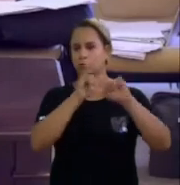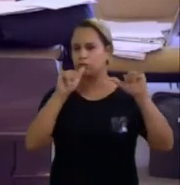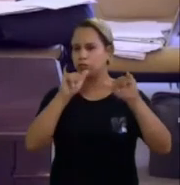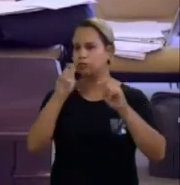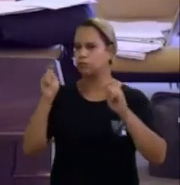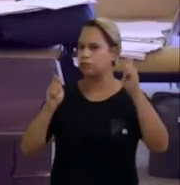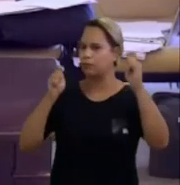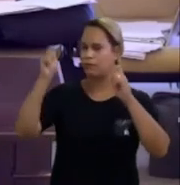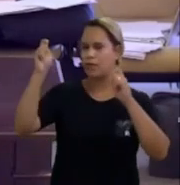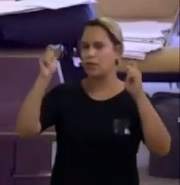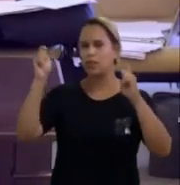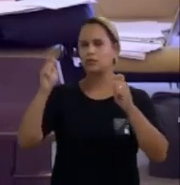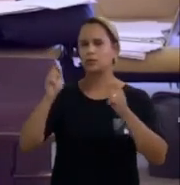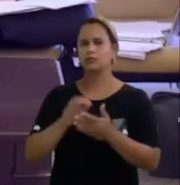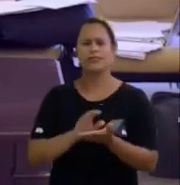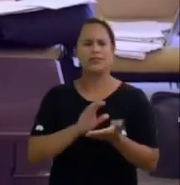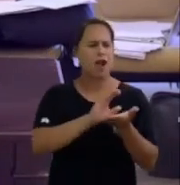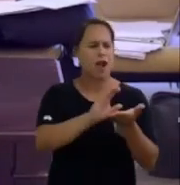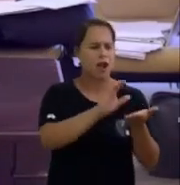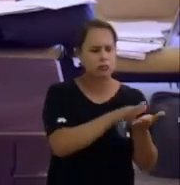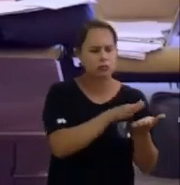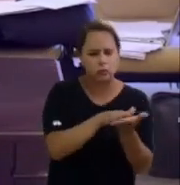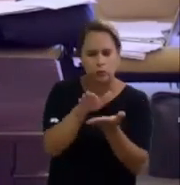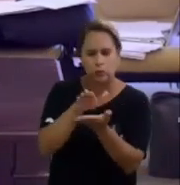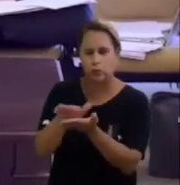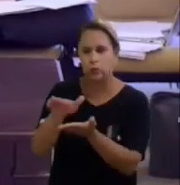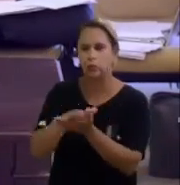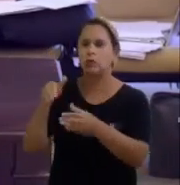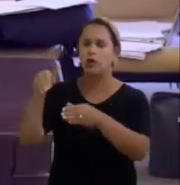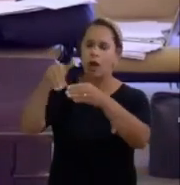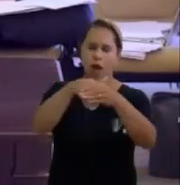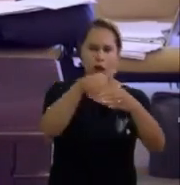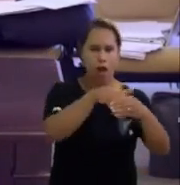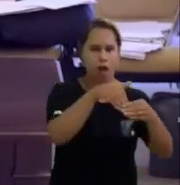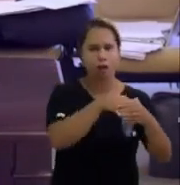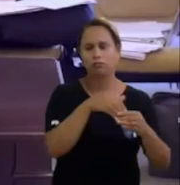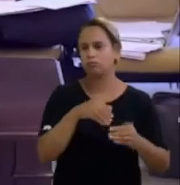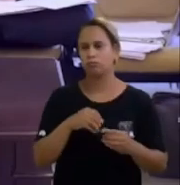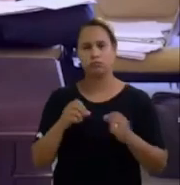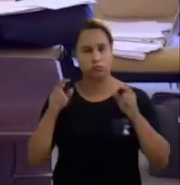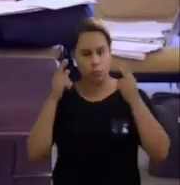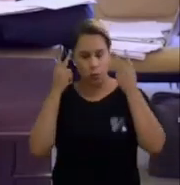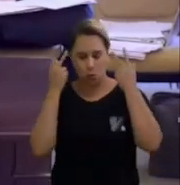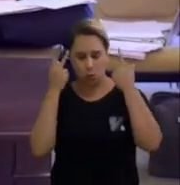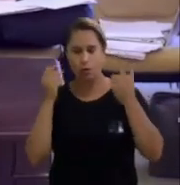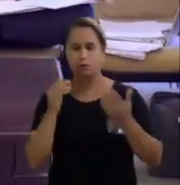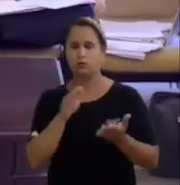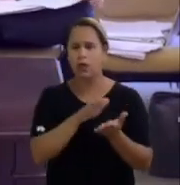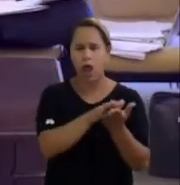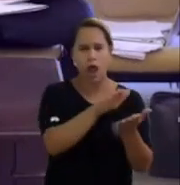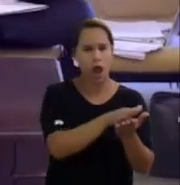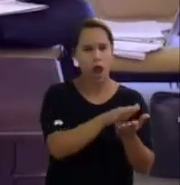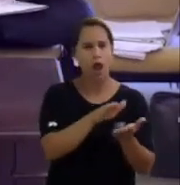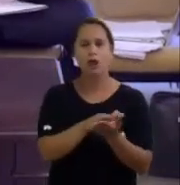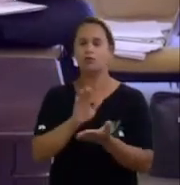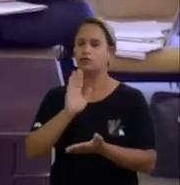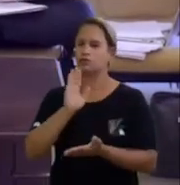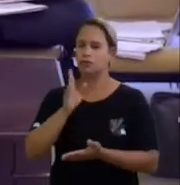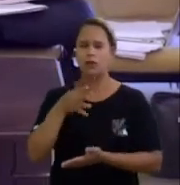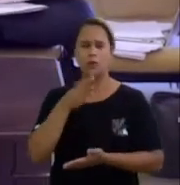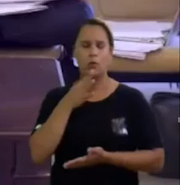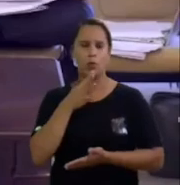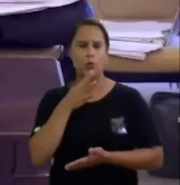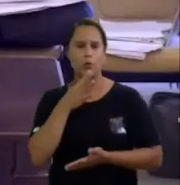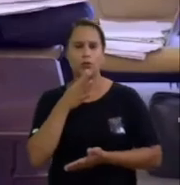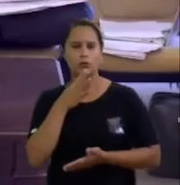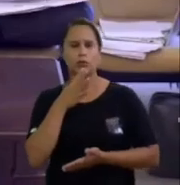Uma série de gastos tipicamente eleitorais realizados durante pré-campanha, gastos esses de enquadramento já bastante conhecido das altas